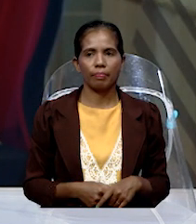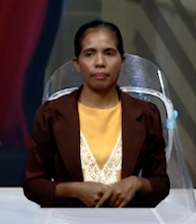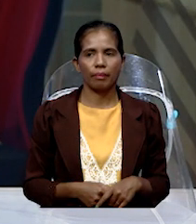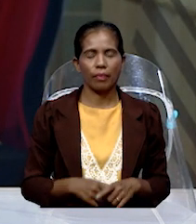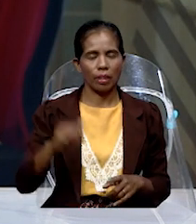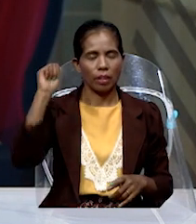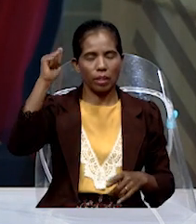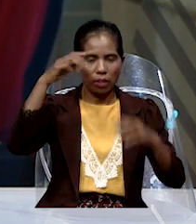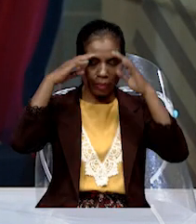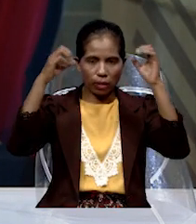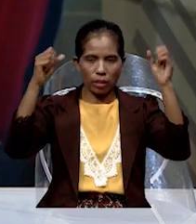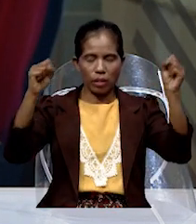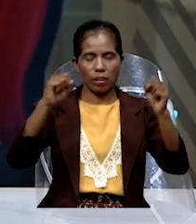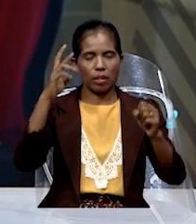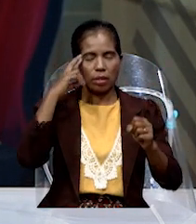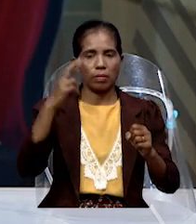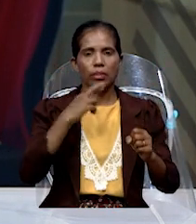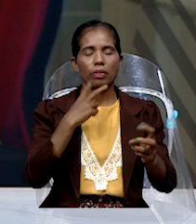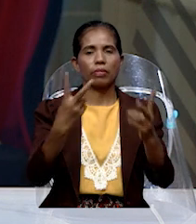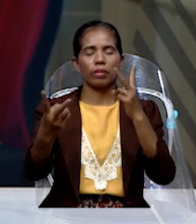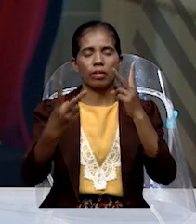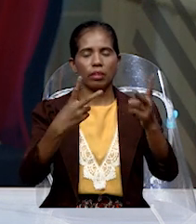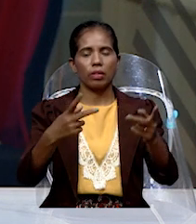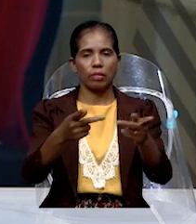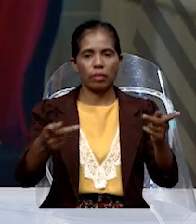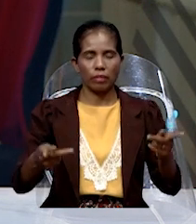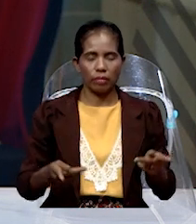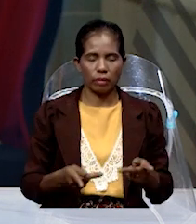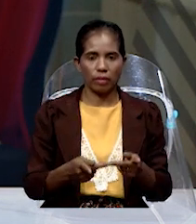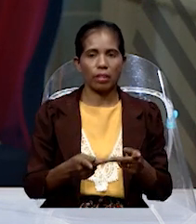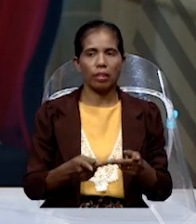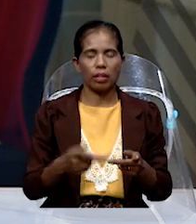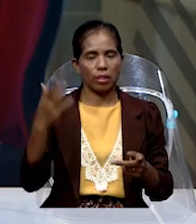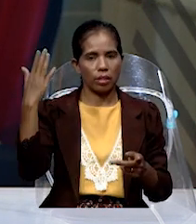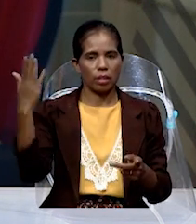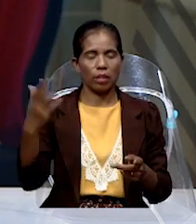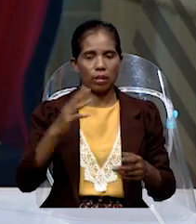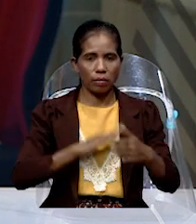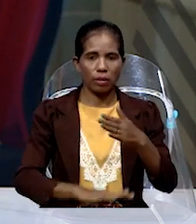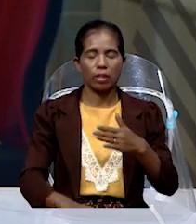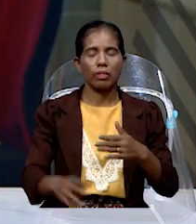Candidato Presidente da República, José Ramos Horta, visita Moris Fatin, saudoso Nicolau Lobato e a Soibada.